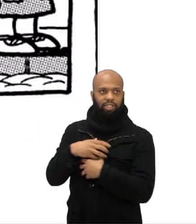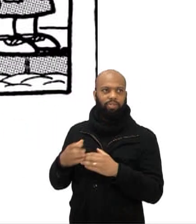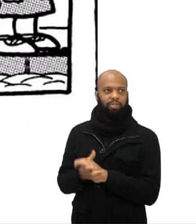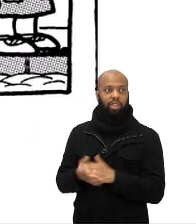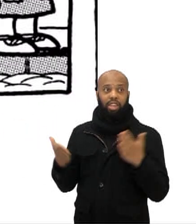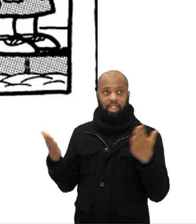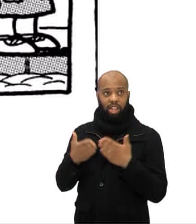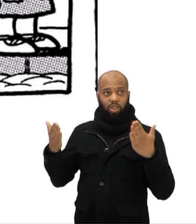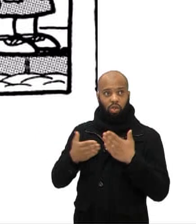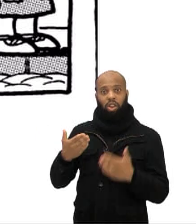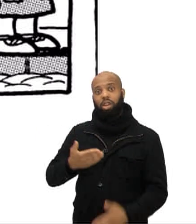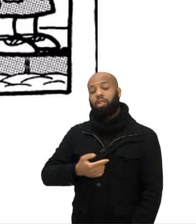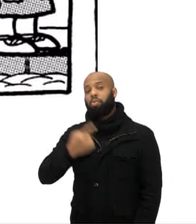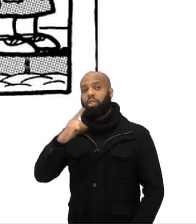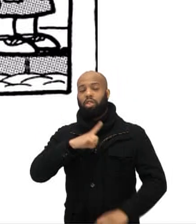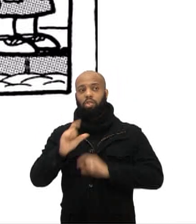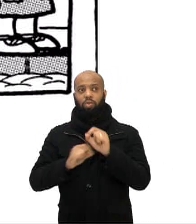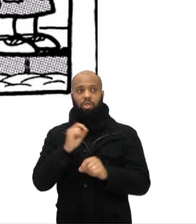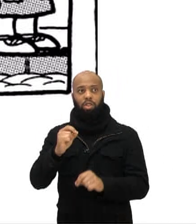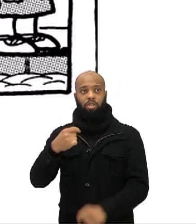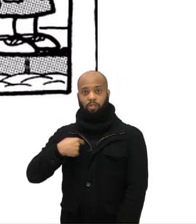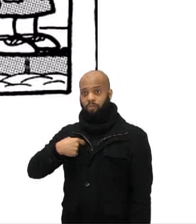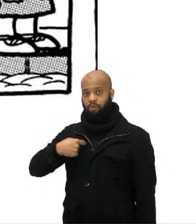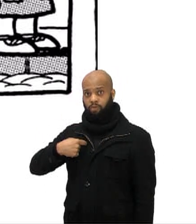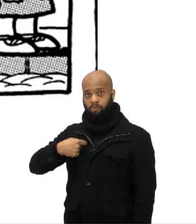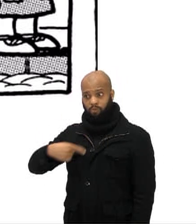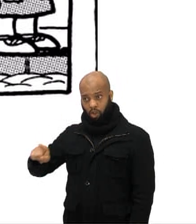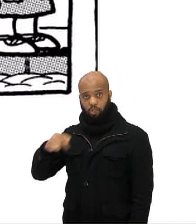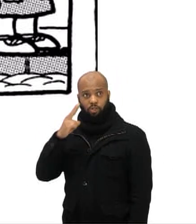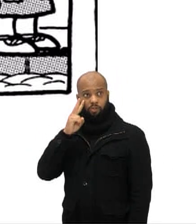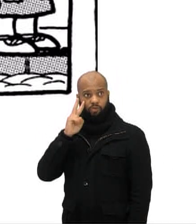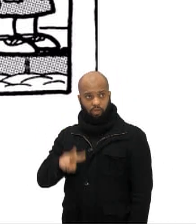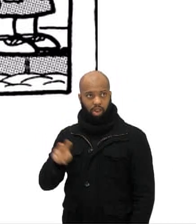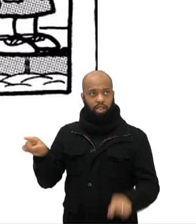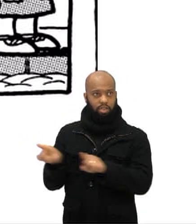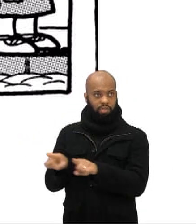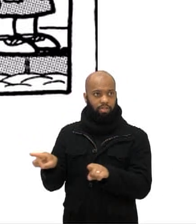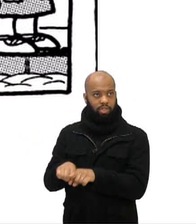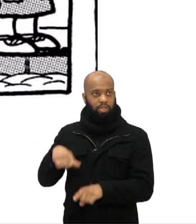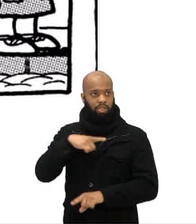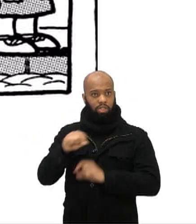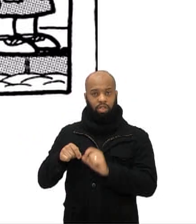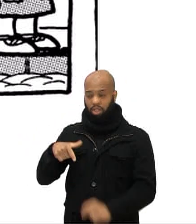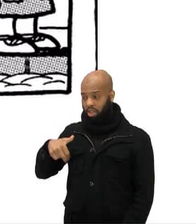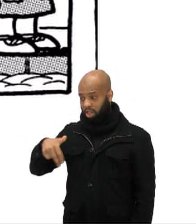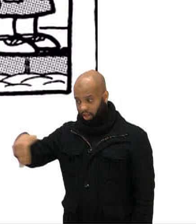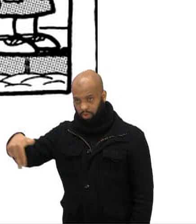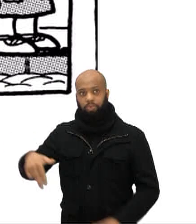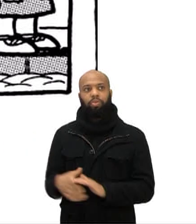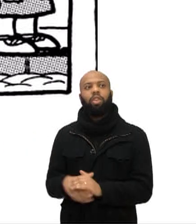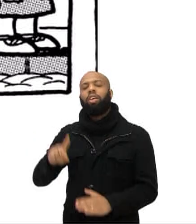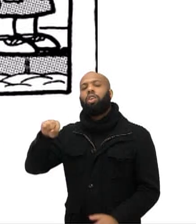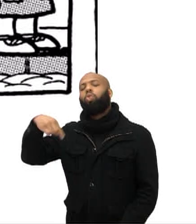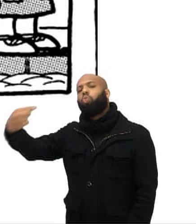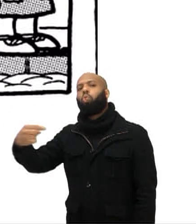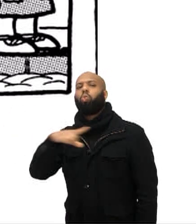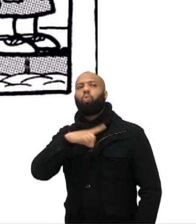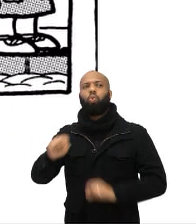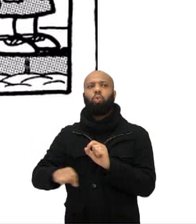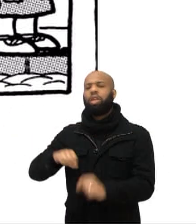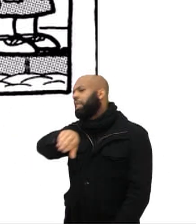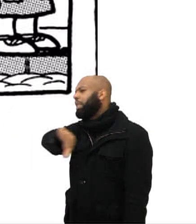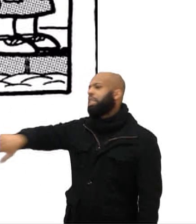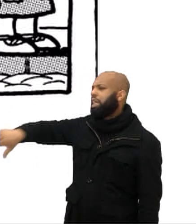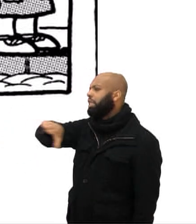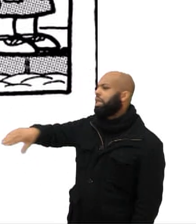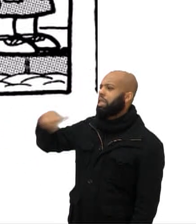Nesse balão aqui, nós temos o vou, o ver, que é o verbo, e depois o ando. Depois no outro, saia da